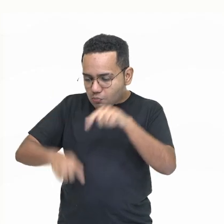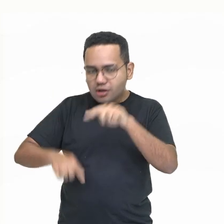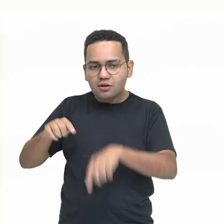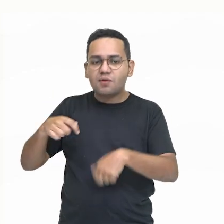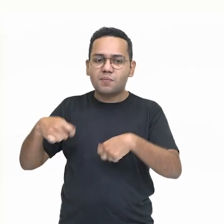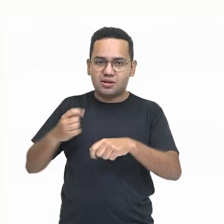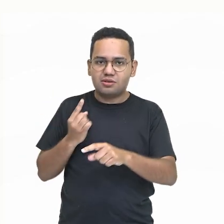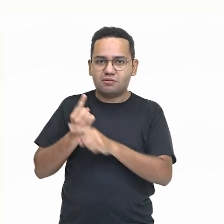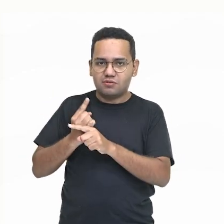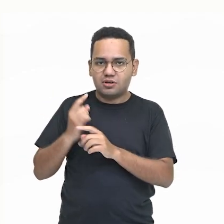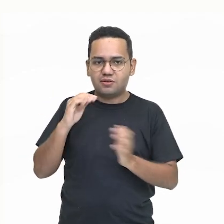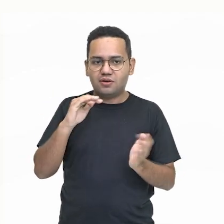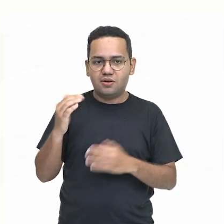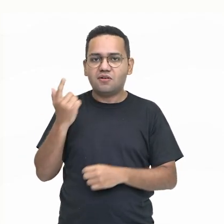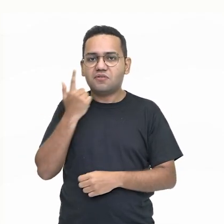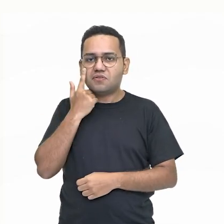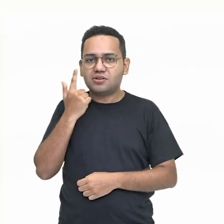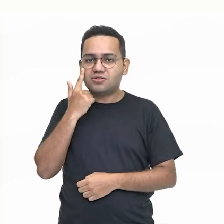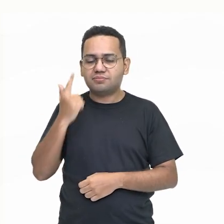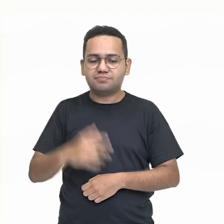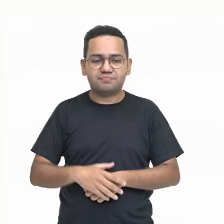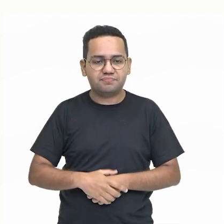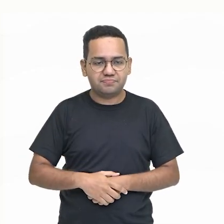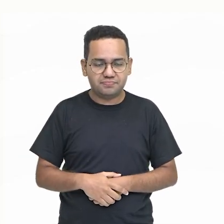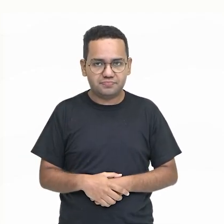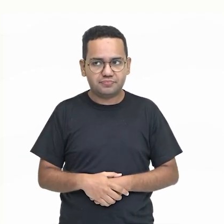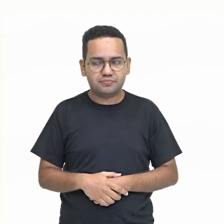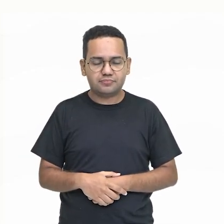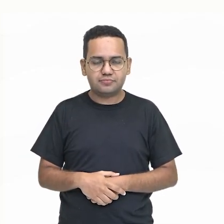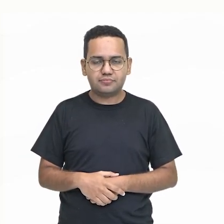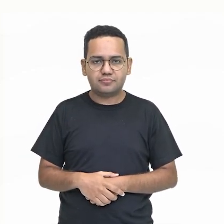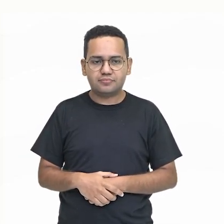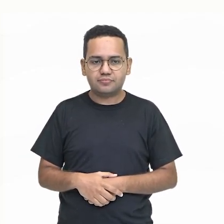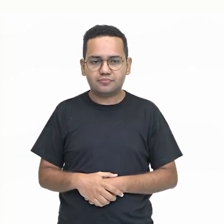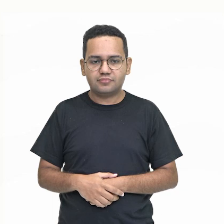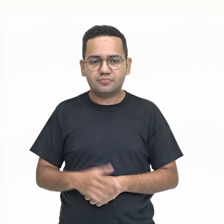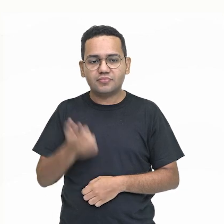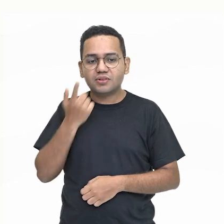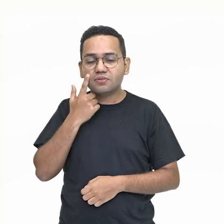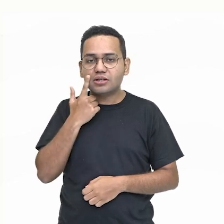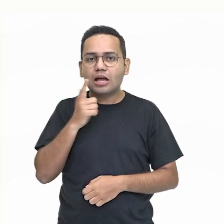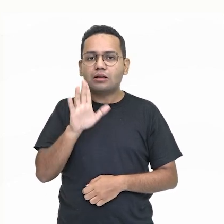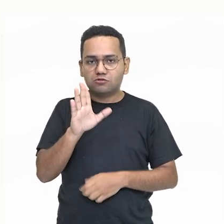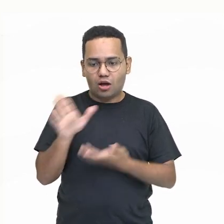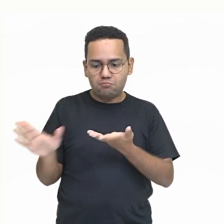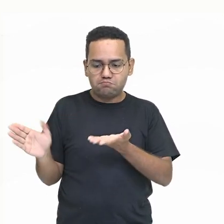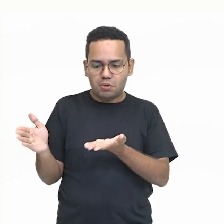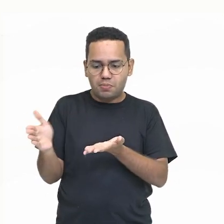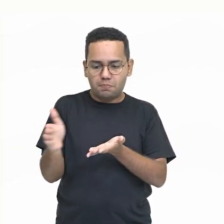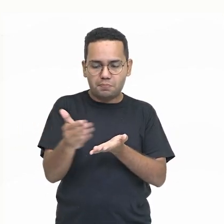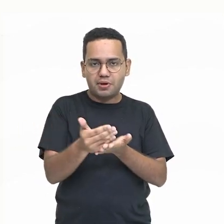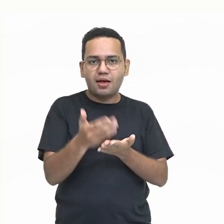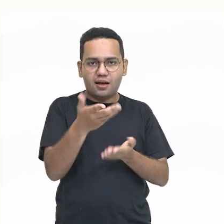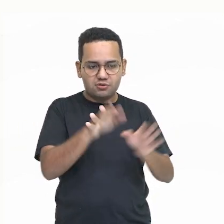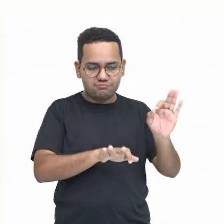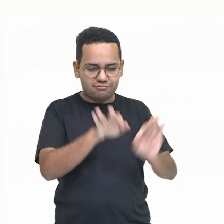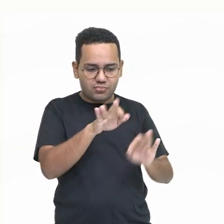Muito bem. Aí você tem, ó, na aplicação, o que nós fizemos lá, temos aqui os